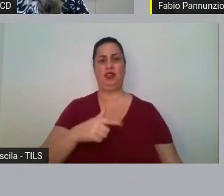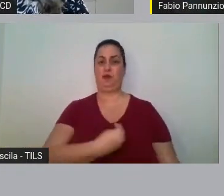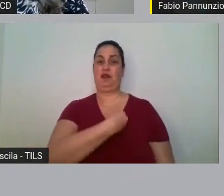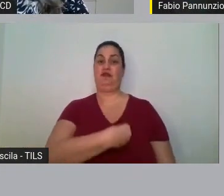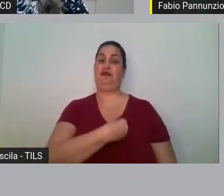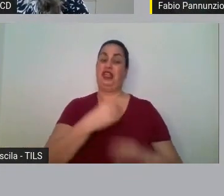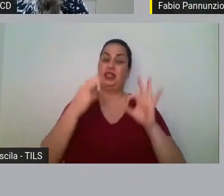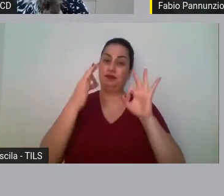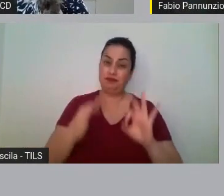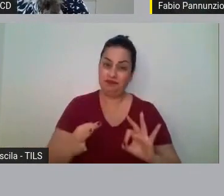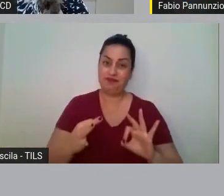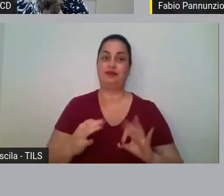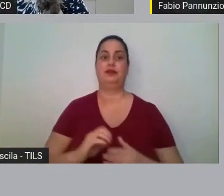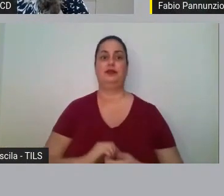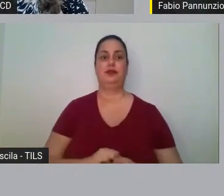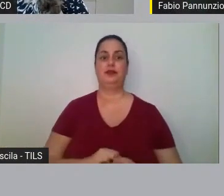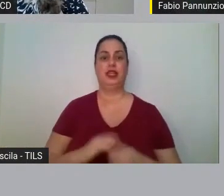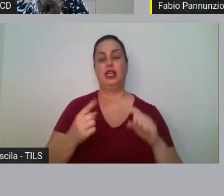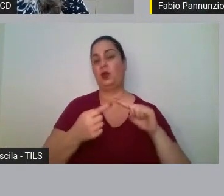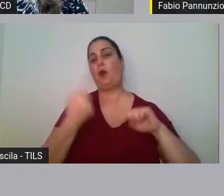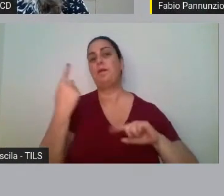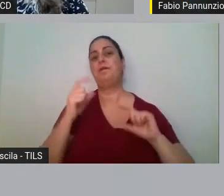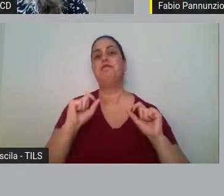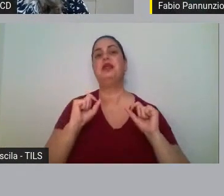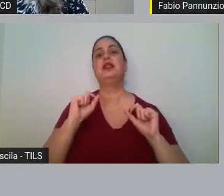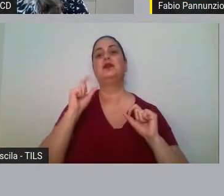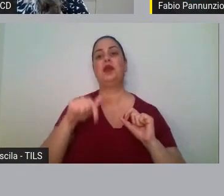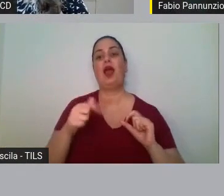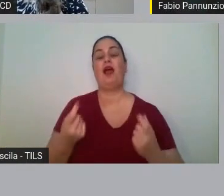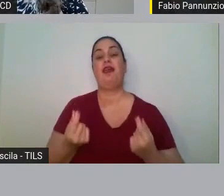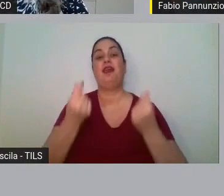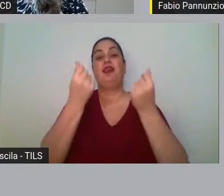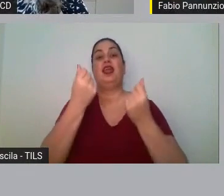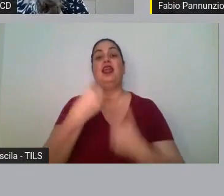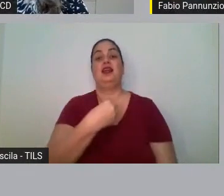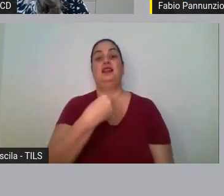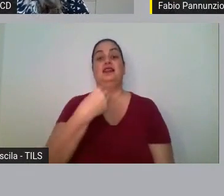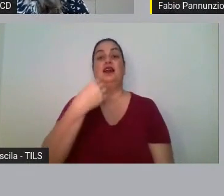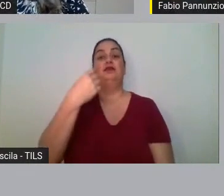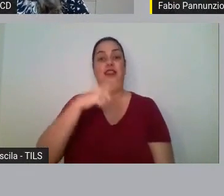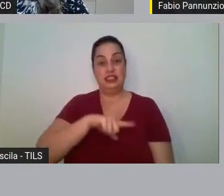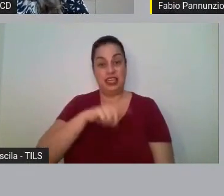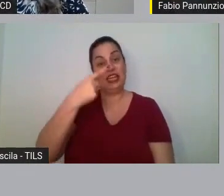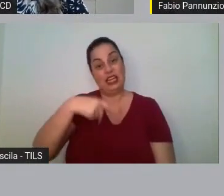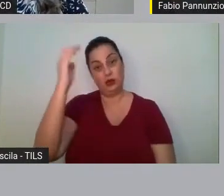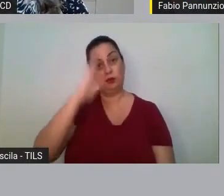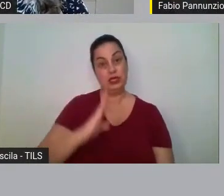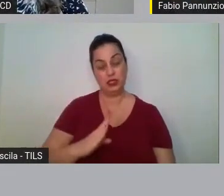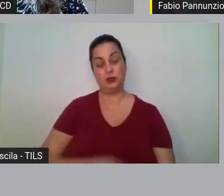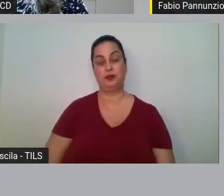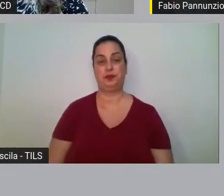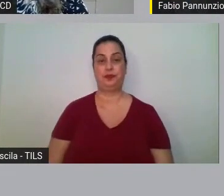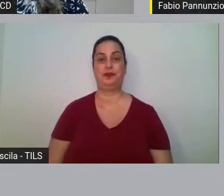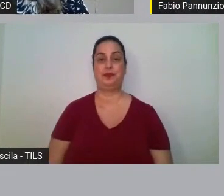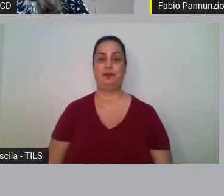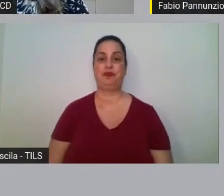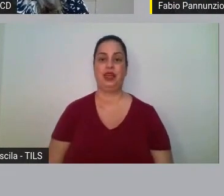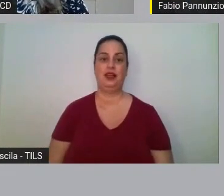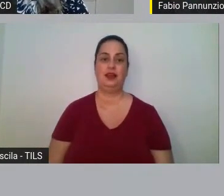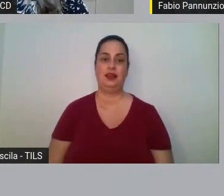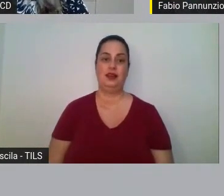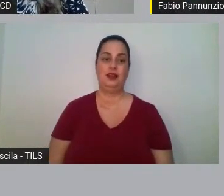com a abundância que existe no Brasil. A auditoria é a ferramenta capaz de detonar essa pedra,